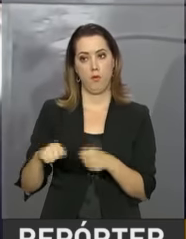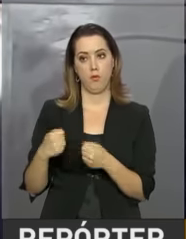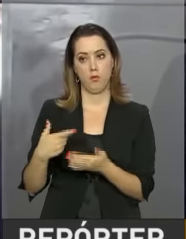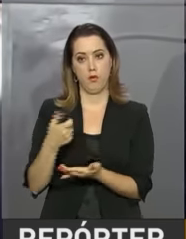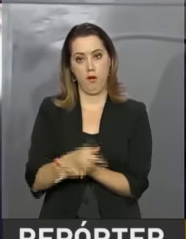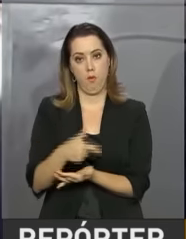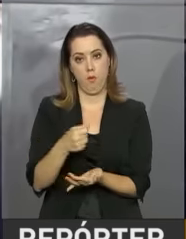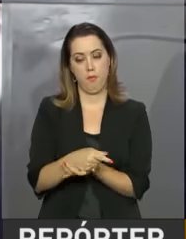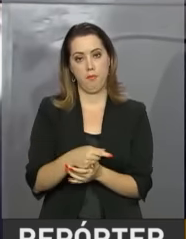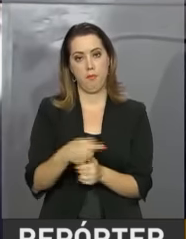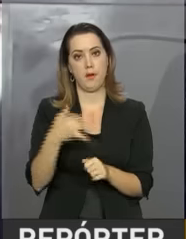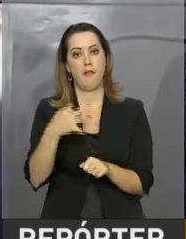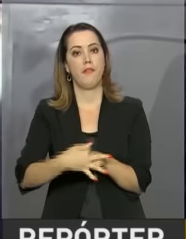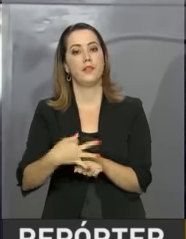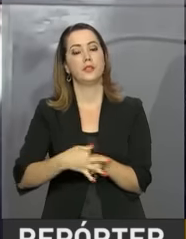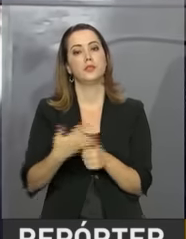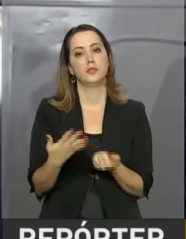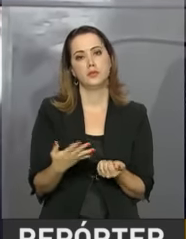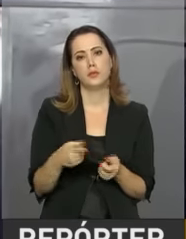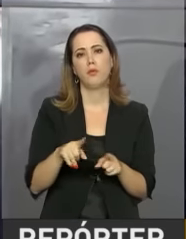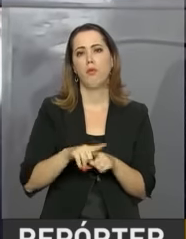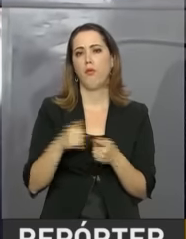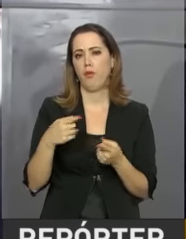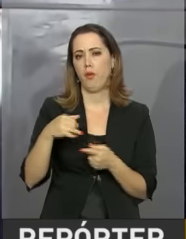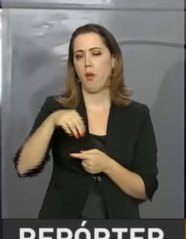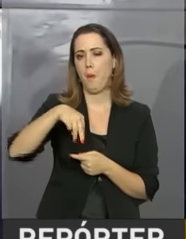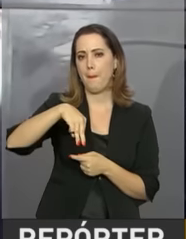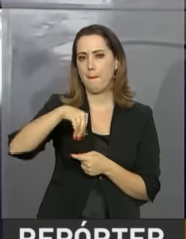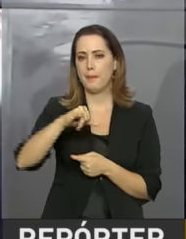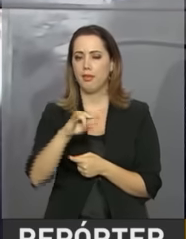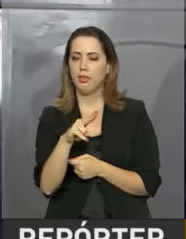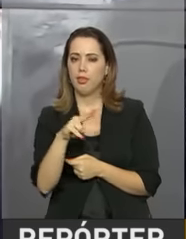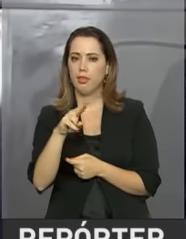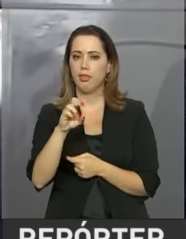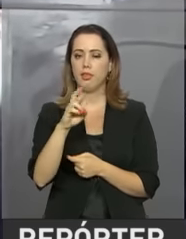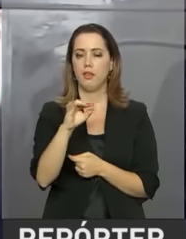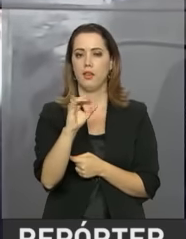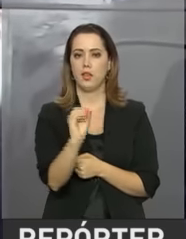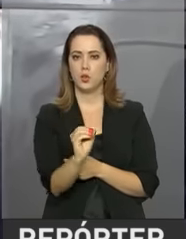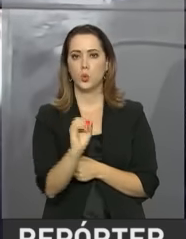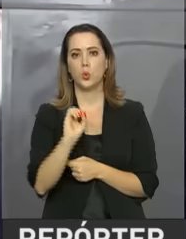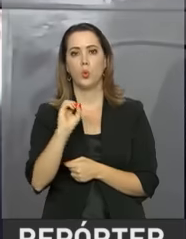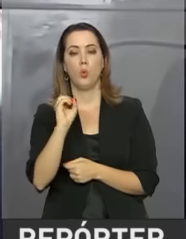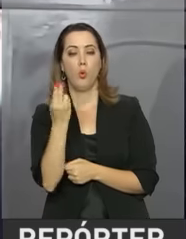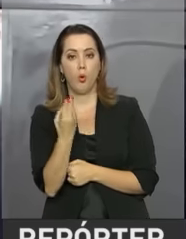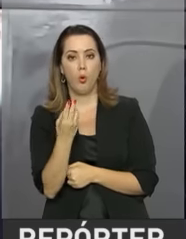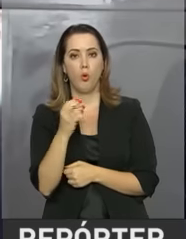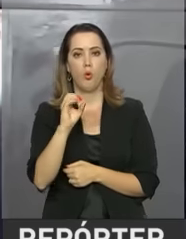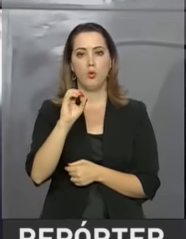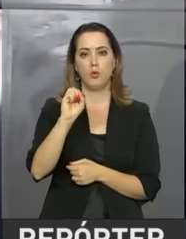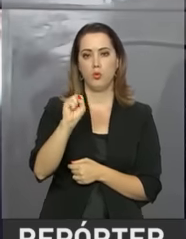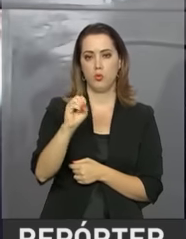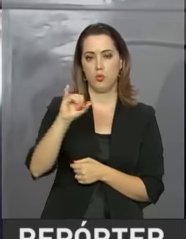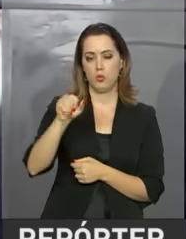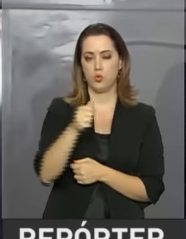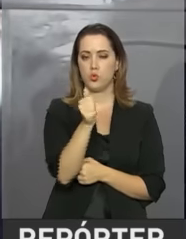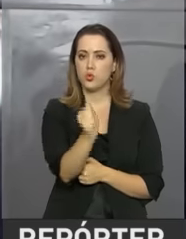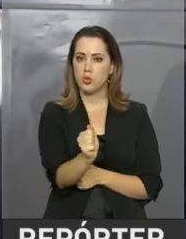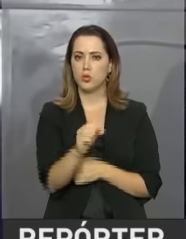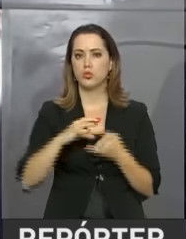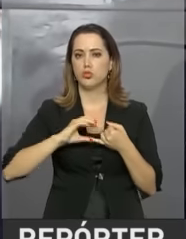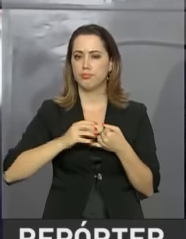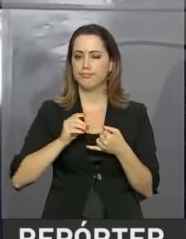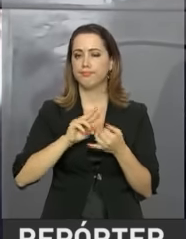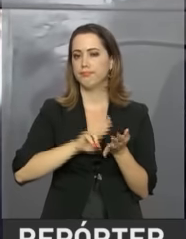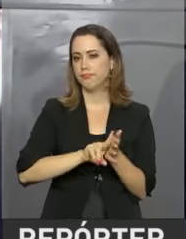beneficia se retoma o consumo em função de determinados produtos como soja o trigo o Brasil e